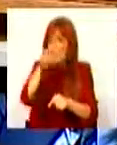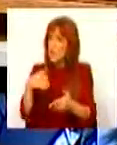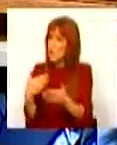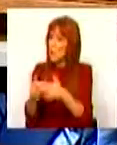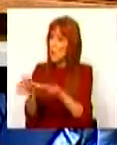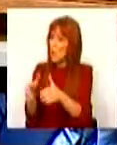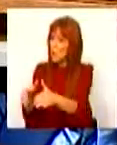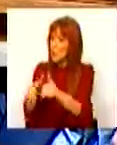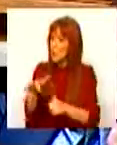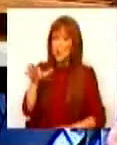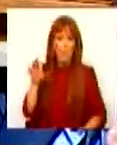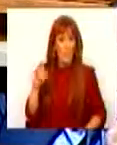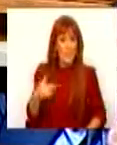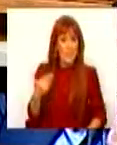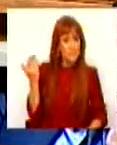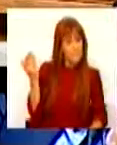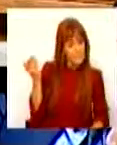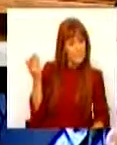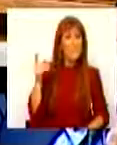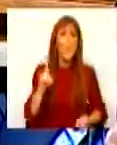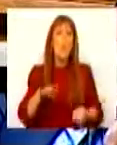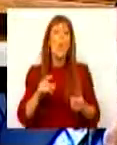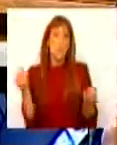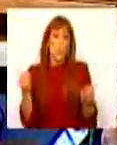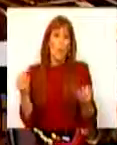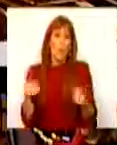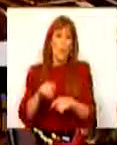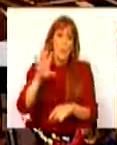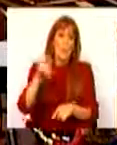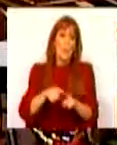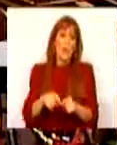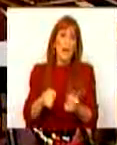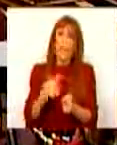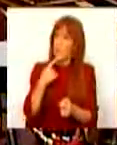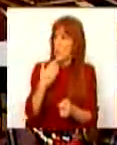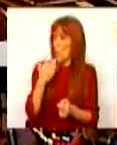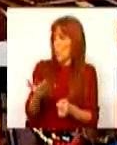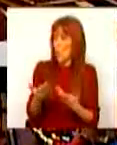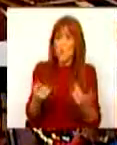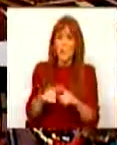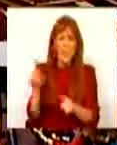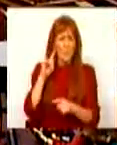aqui ao grupo parlamentar do PSD, com a certeza que o país, com certeza, agradece